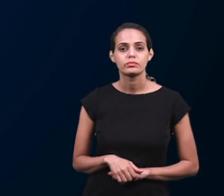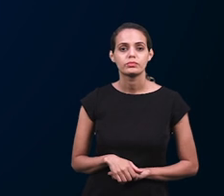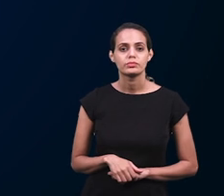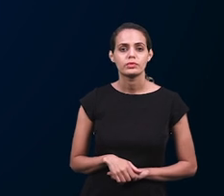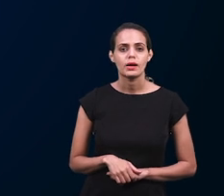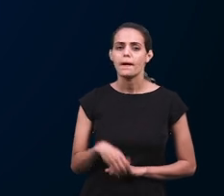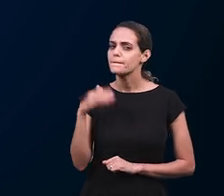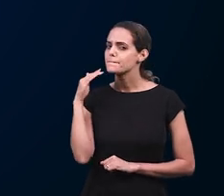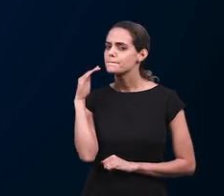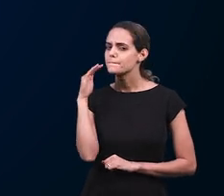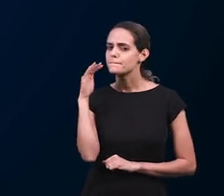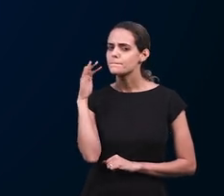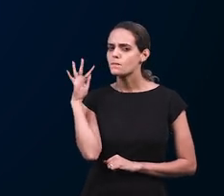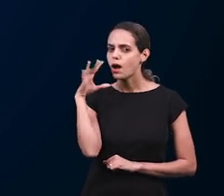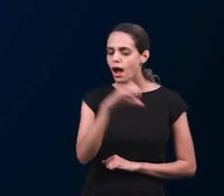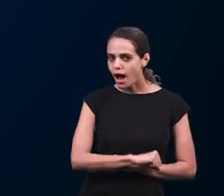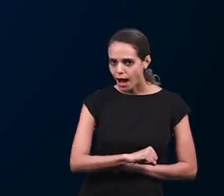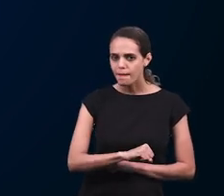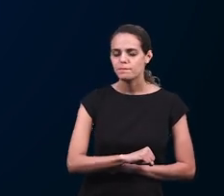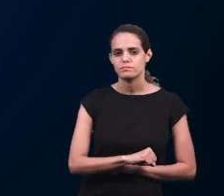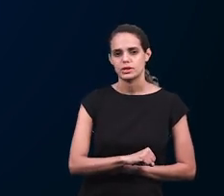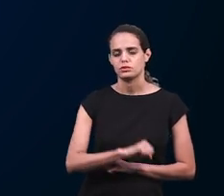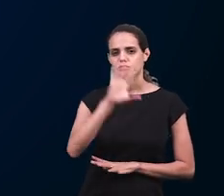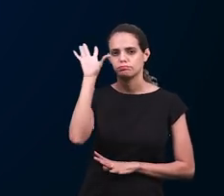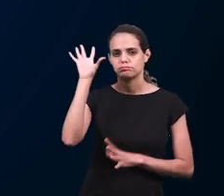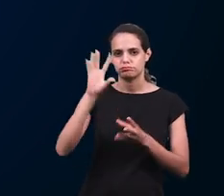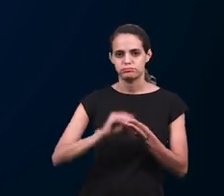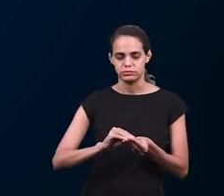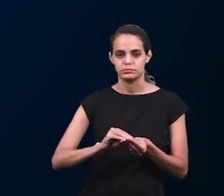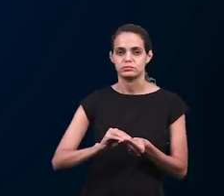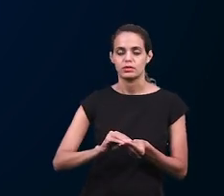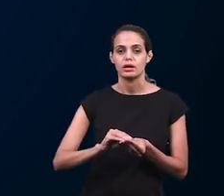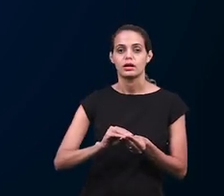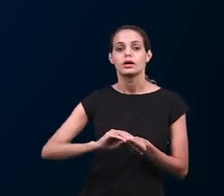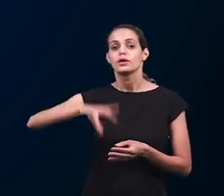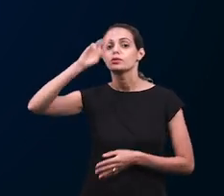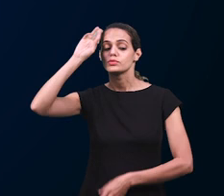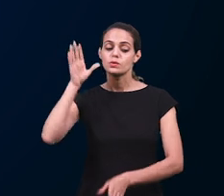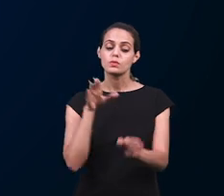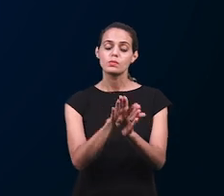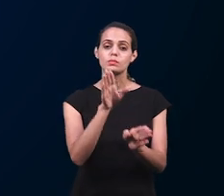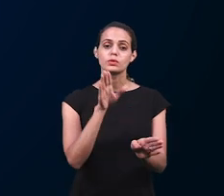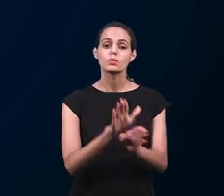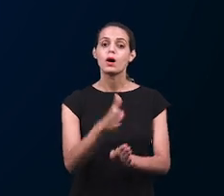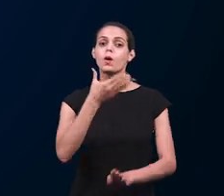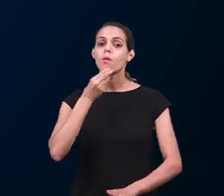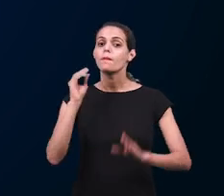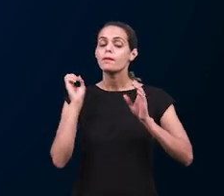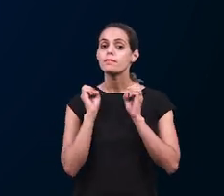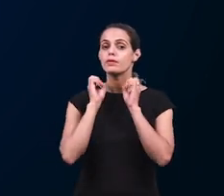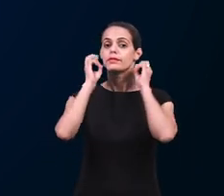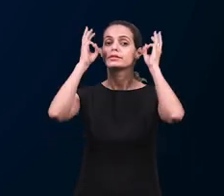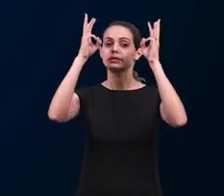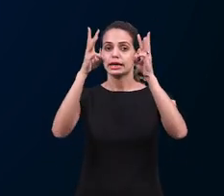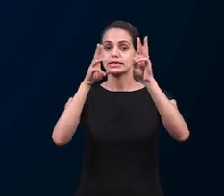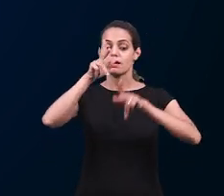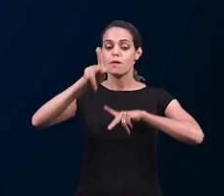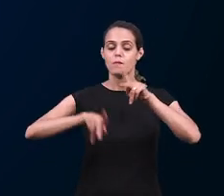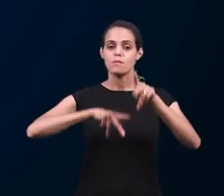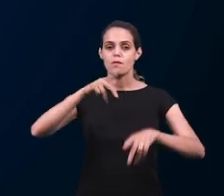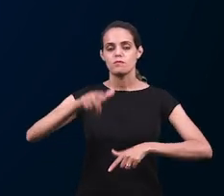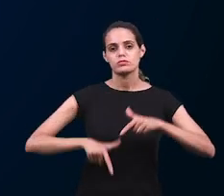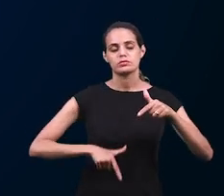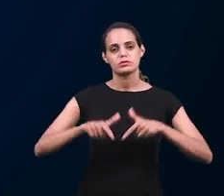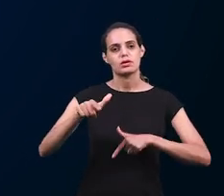Nós iremos fazer um breve resumo aqui da recomendação que o Senhor fez a Moisés para o povo